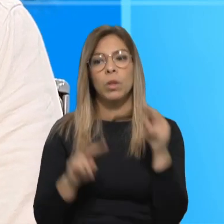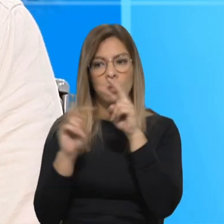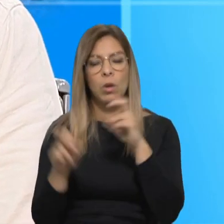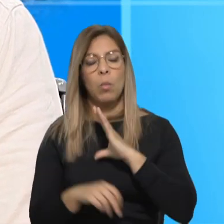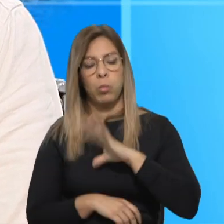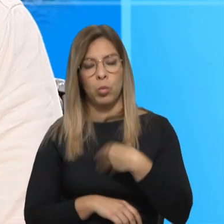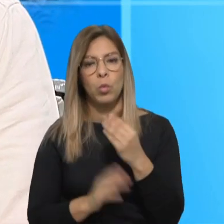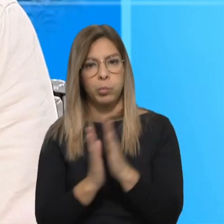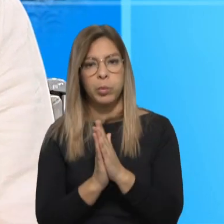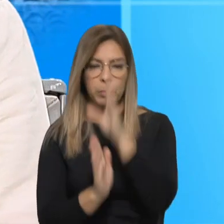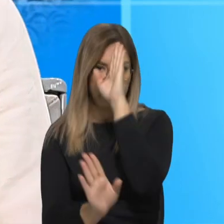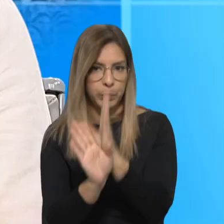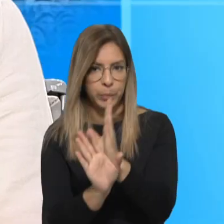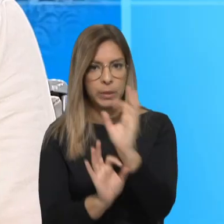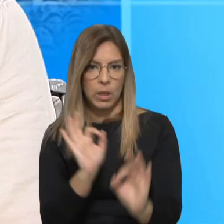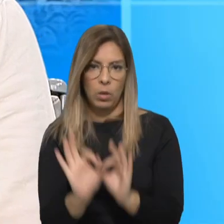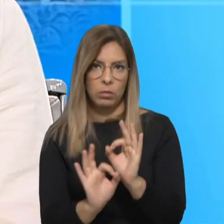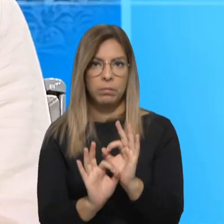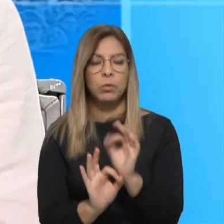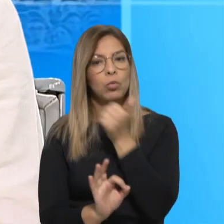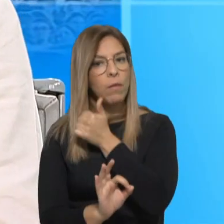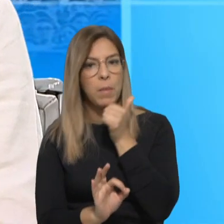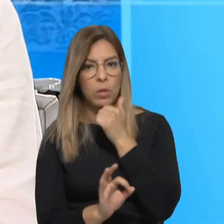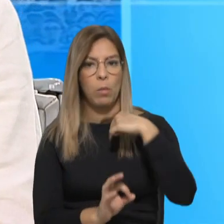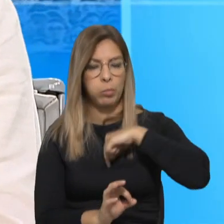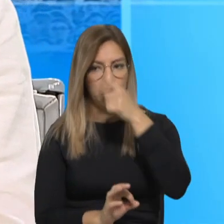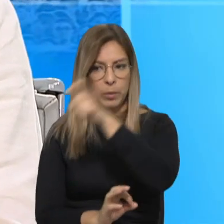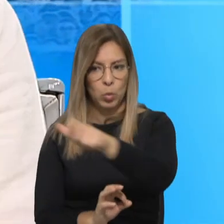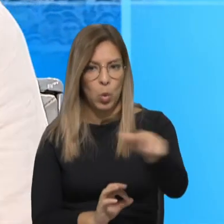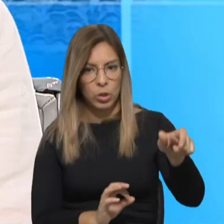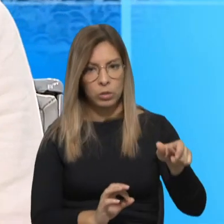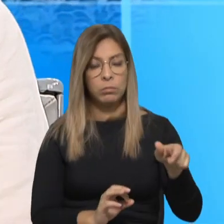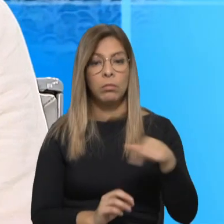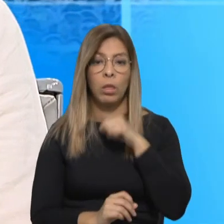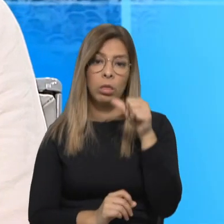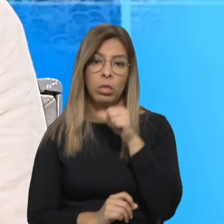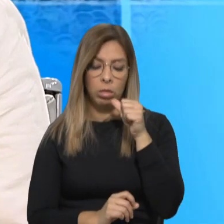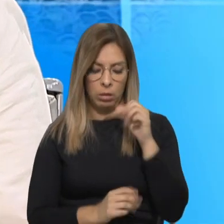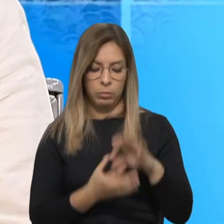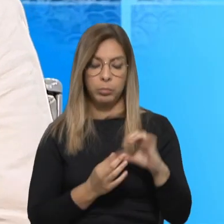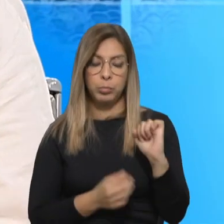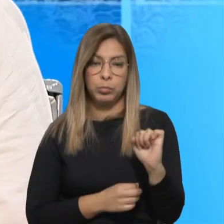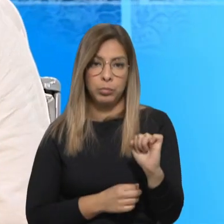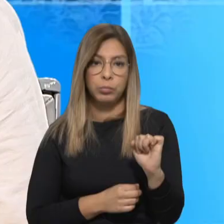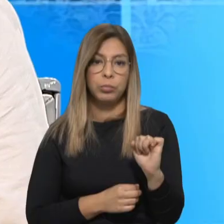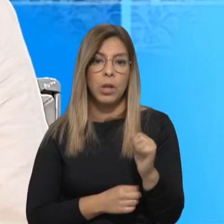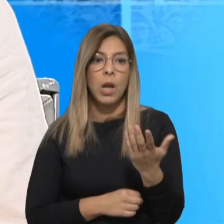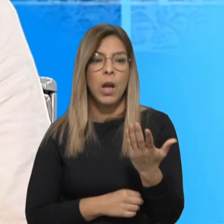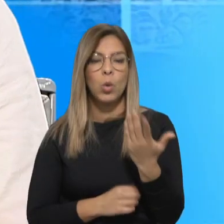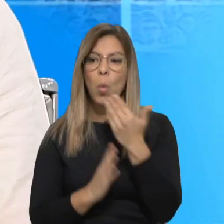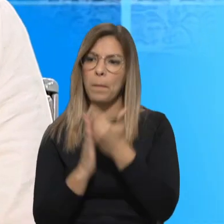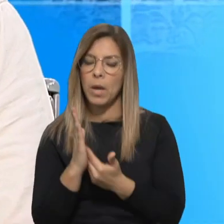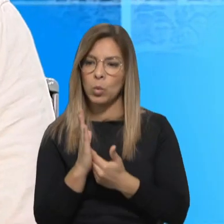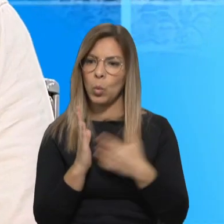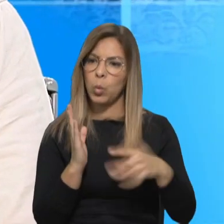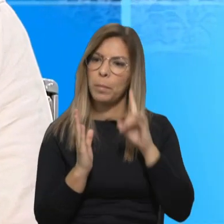sofrimento psíquico. Pastoral no mundo do sofrimento psíquico. Em que estava muito centrado exatamente no sofrimento psíquico. É o primeiro grande documento que as